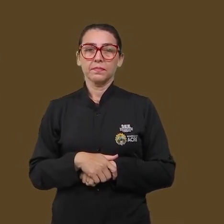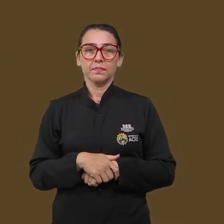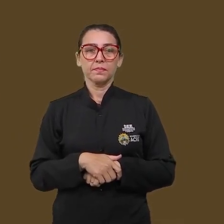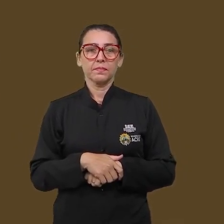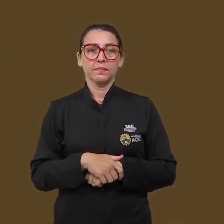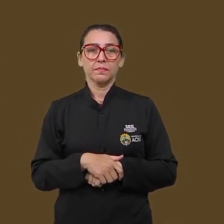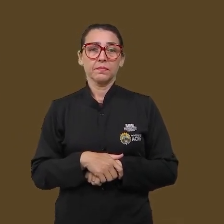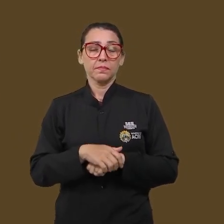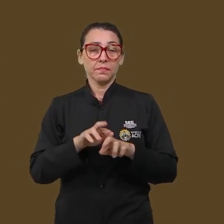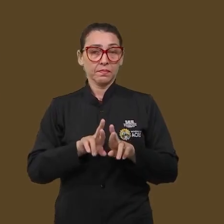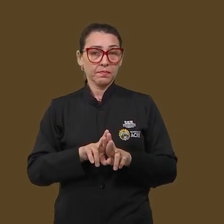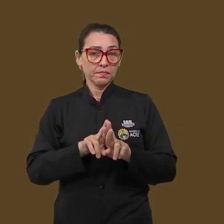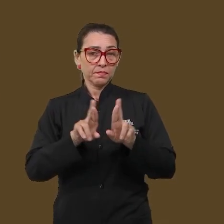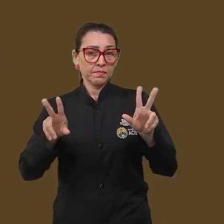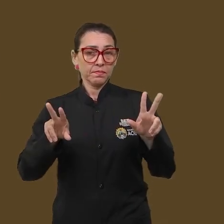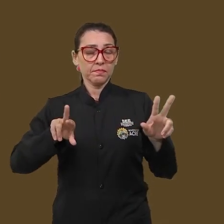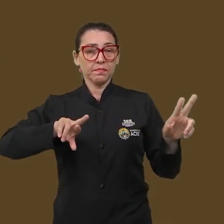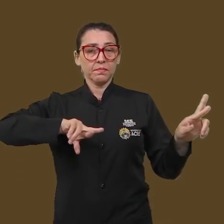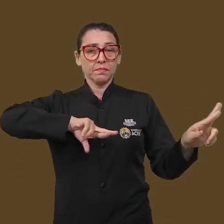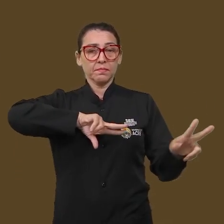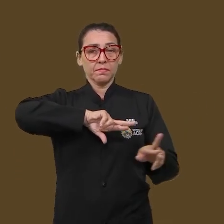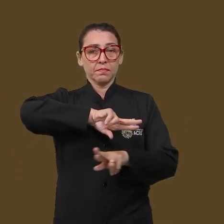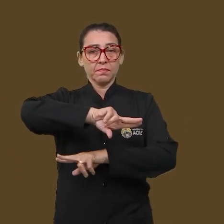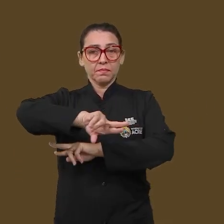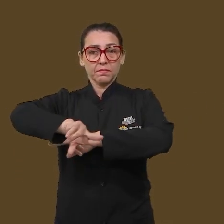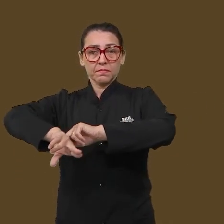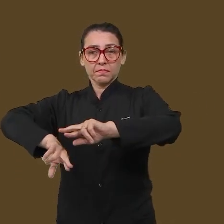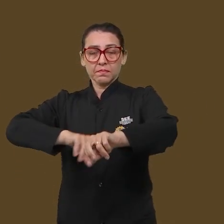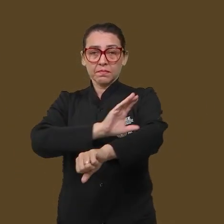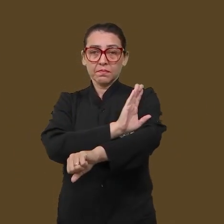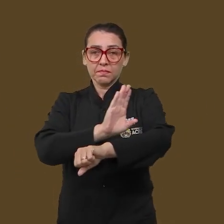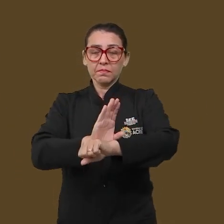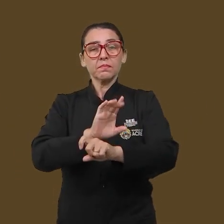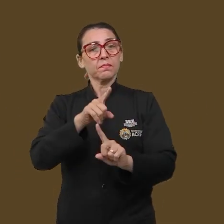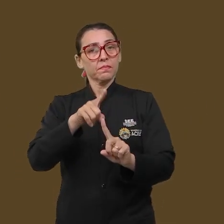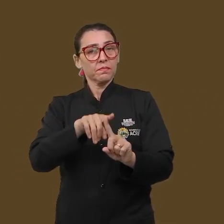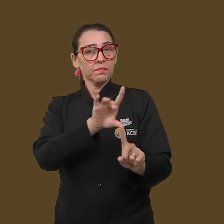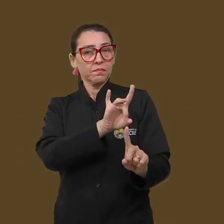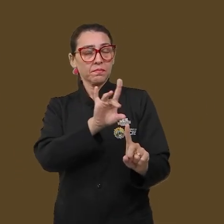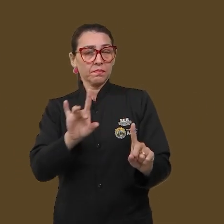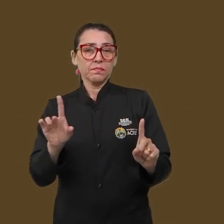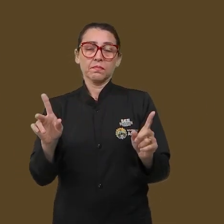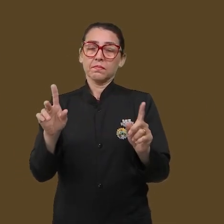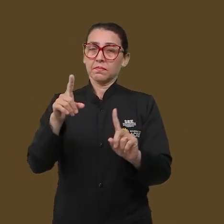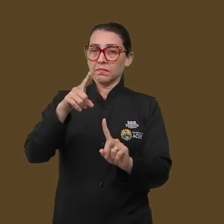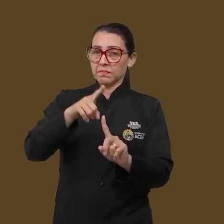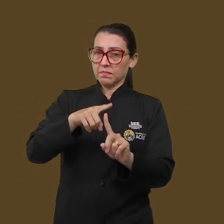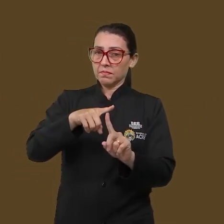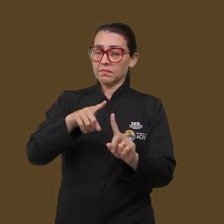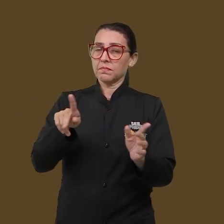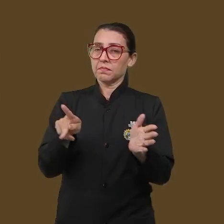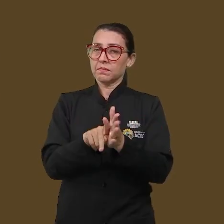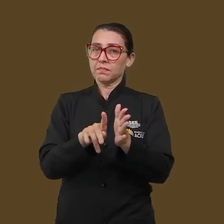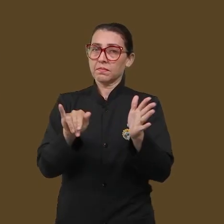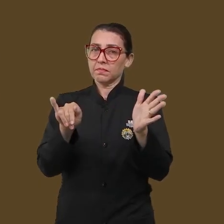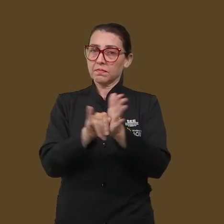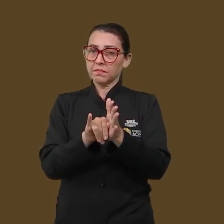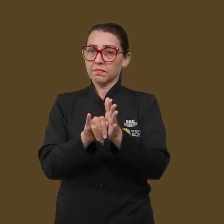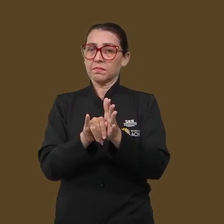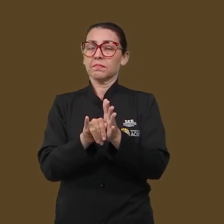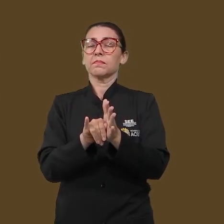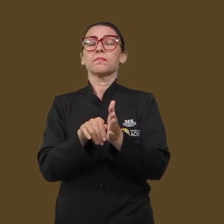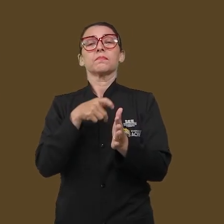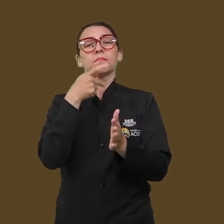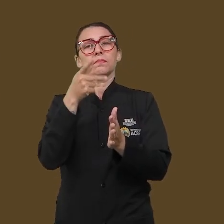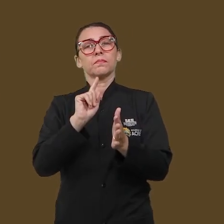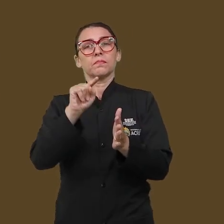é diversa e varia entre culturas e estilos. Cada tipo de dança carrega uma identidade, eu vou falar isso para você nos